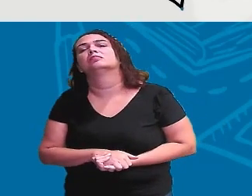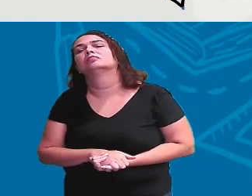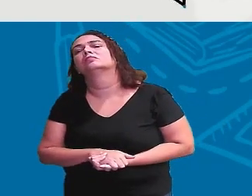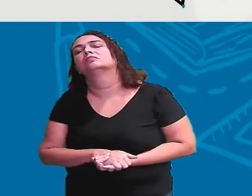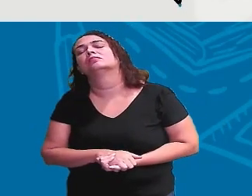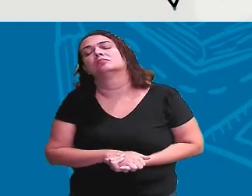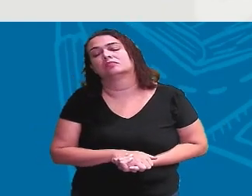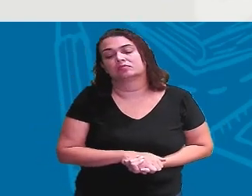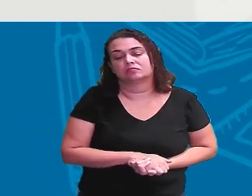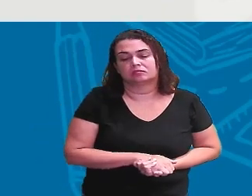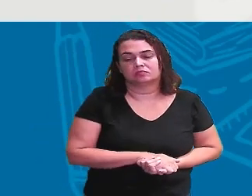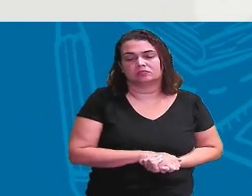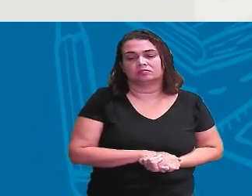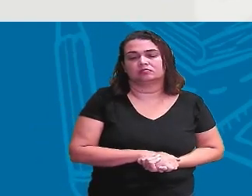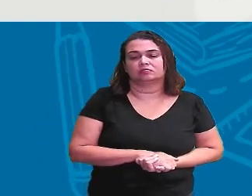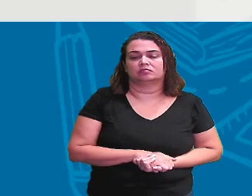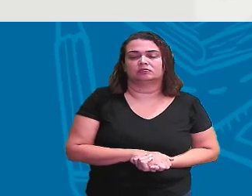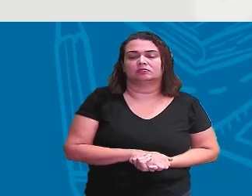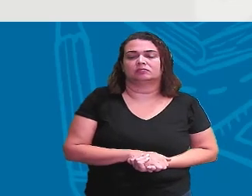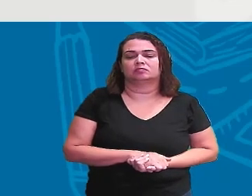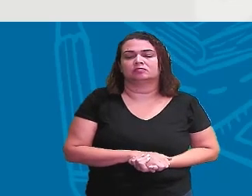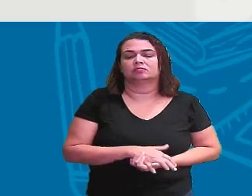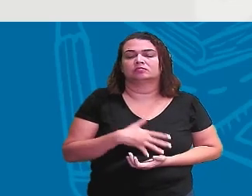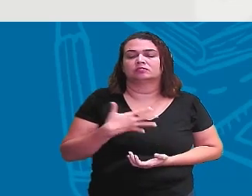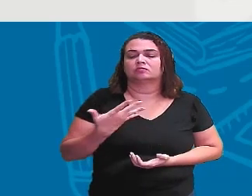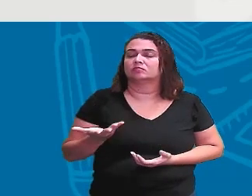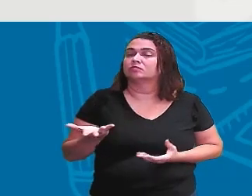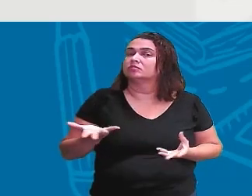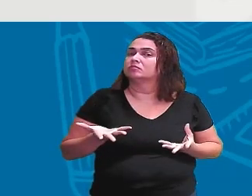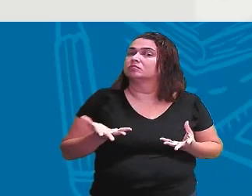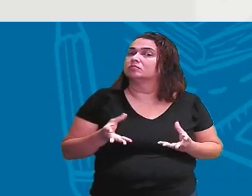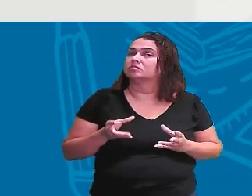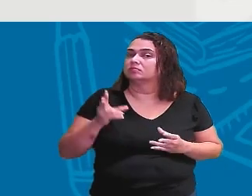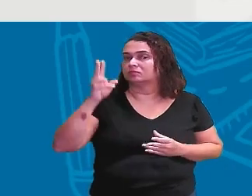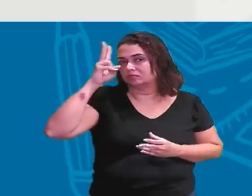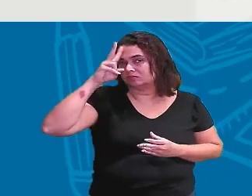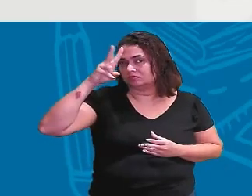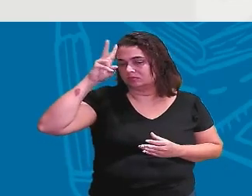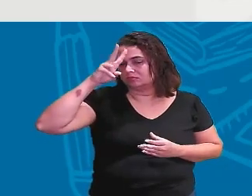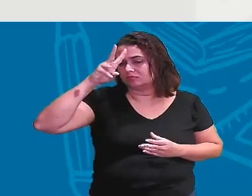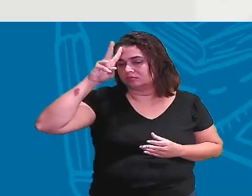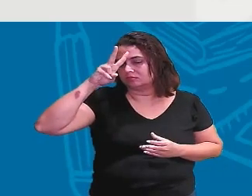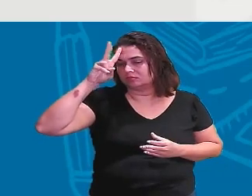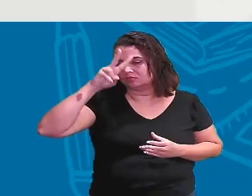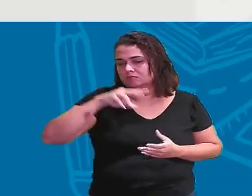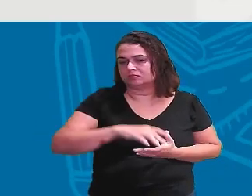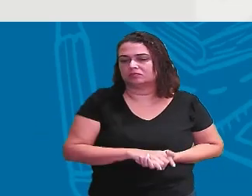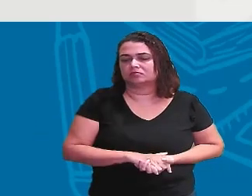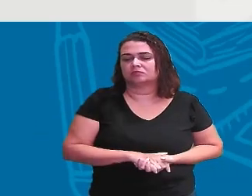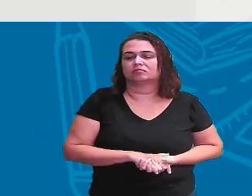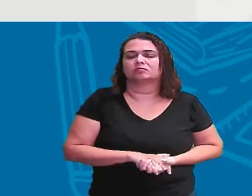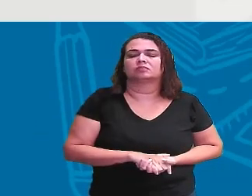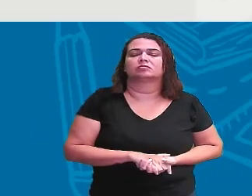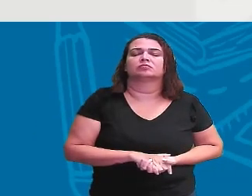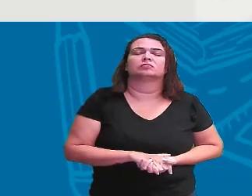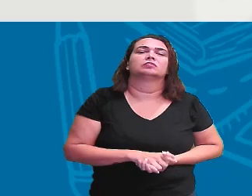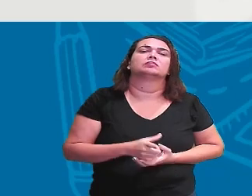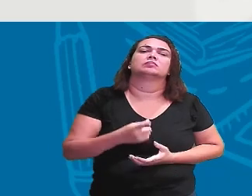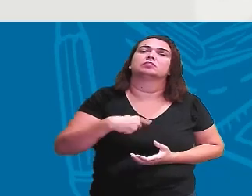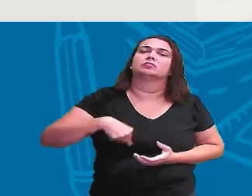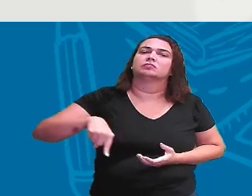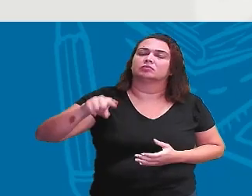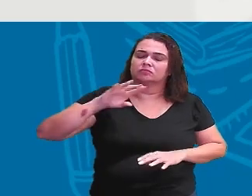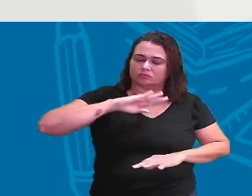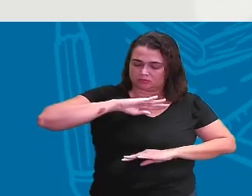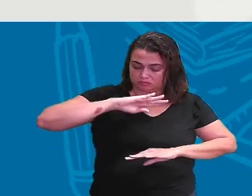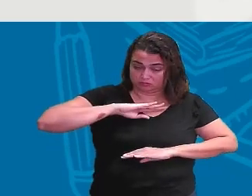nosso organismo, tá ok? Então chegamos no momento da nossa revisão. Vamos revisar tudo que a gente aprendeu. A gente aprendeu que o